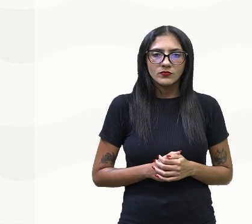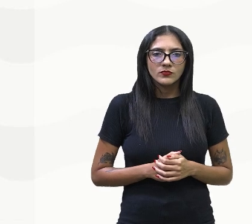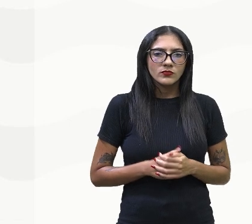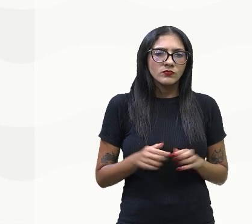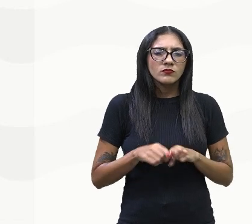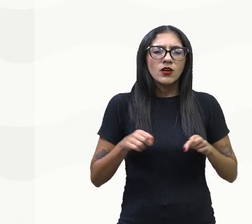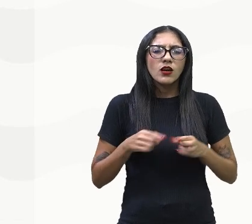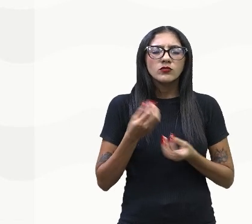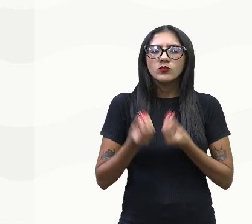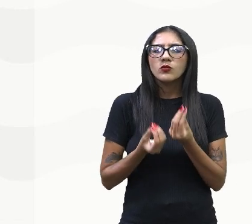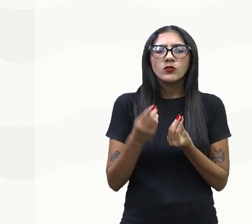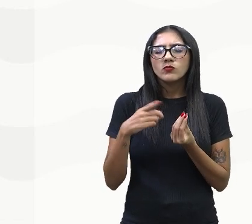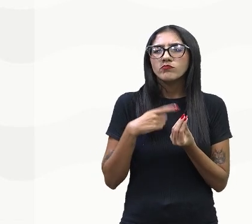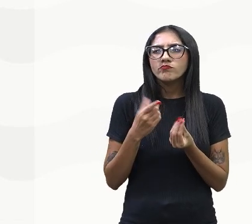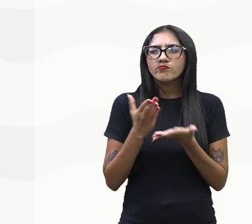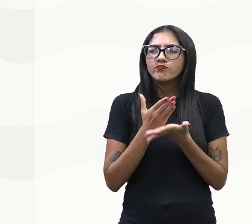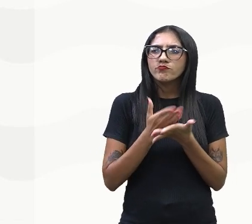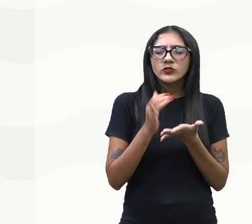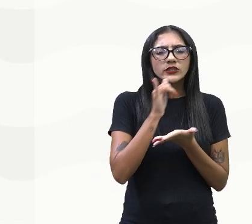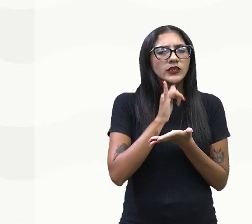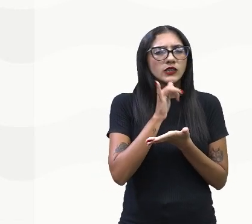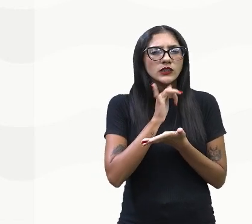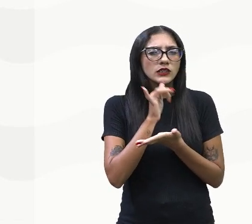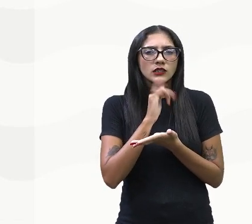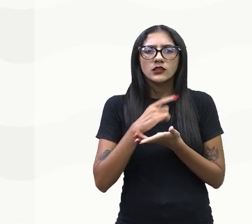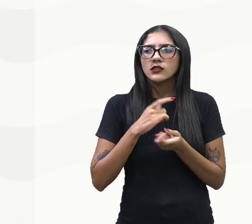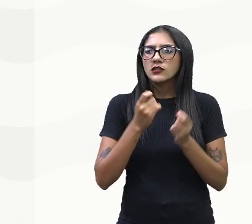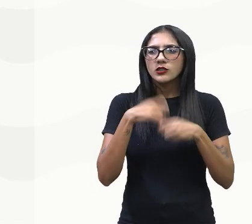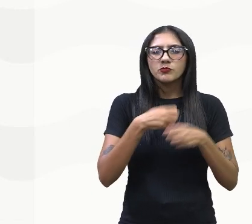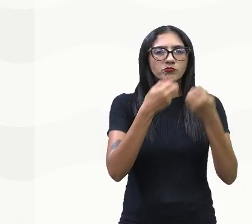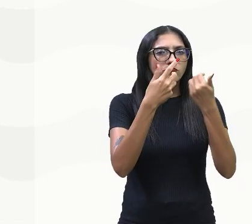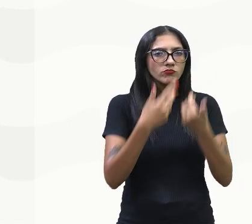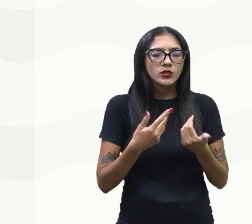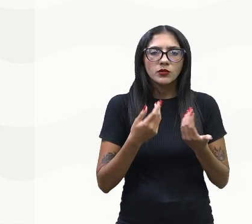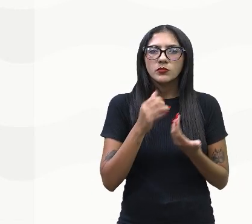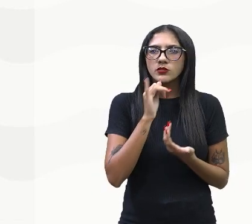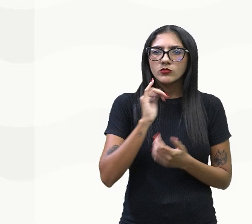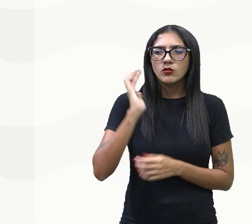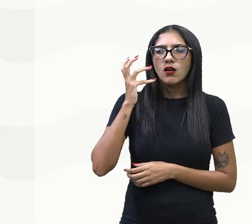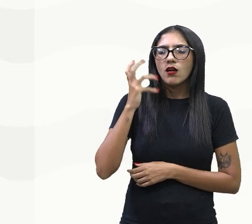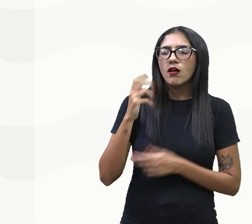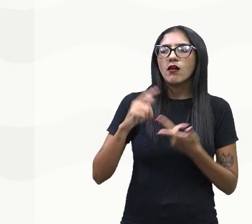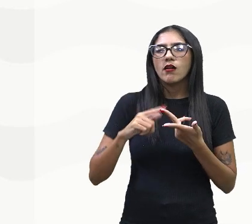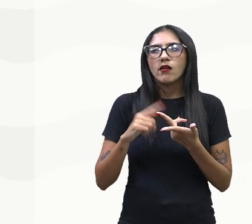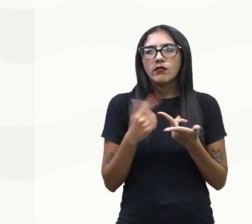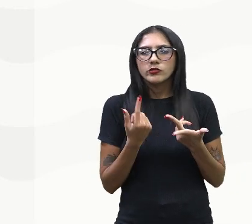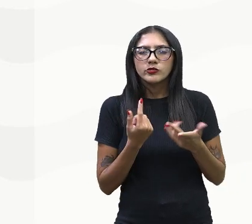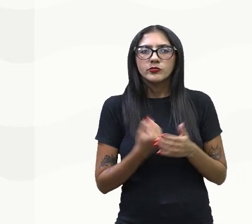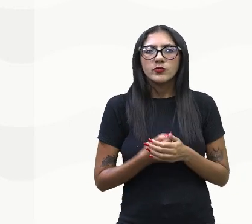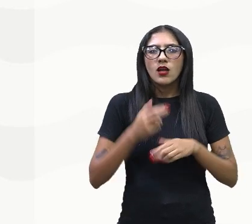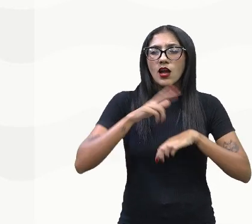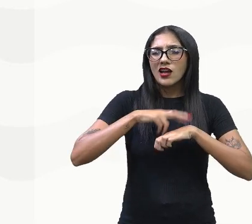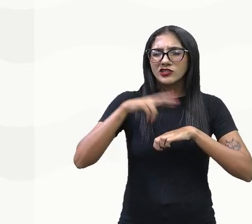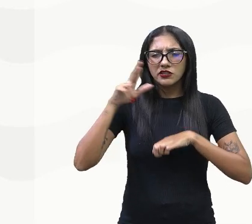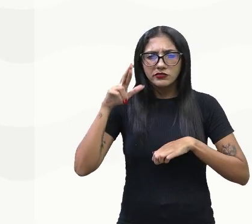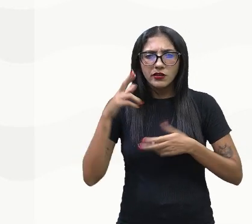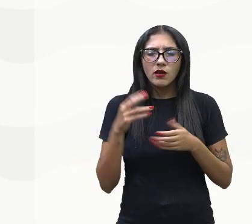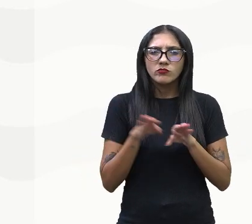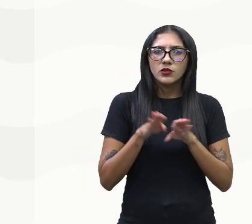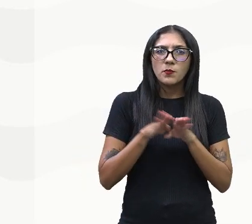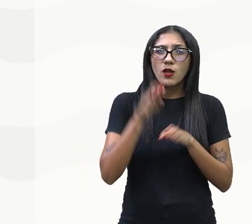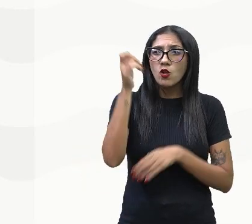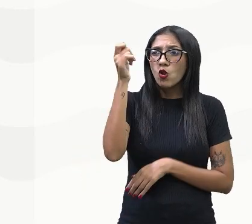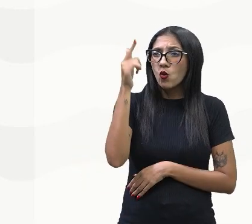exemplos, né, de ondas eletromagnéticas? São ondas de rádio, de micro-ondas, ondas infravermelhos, luz